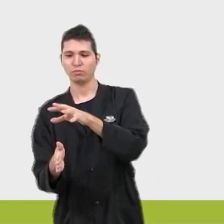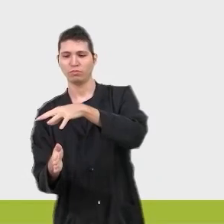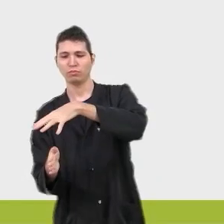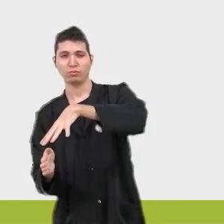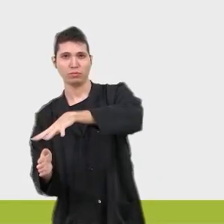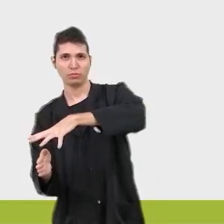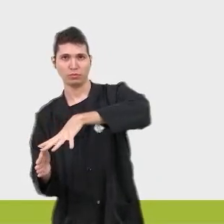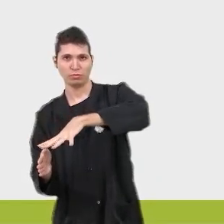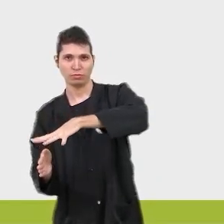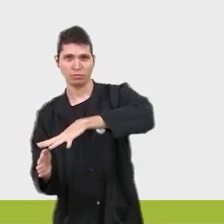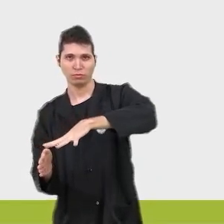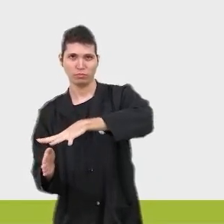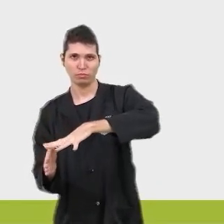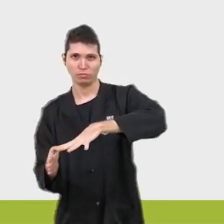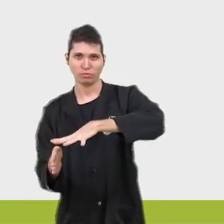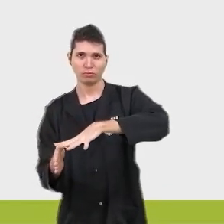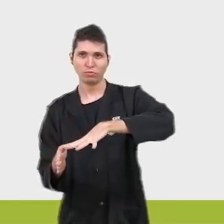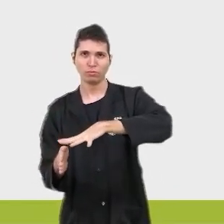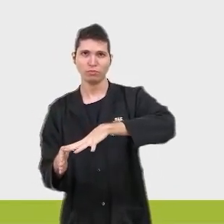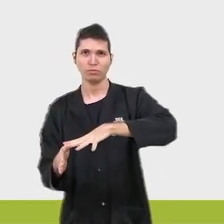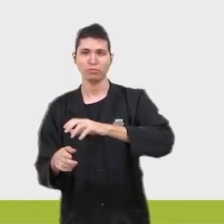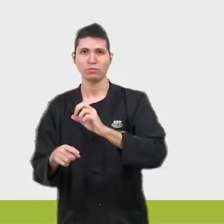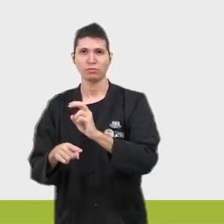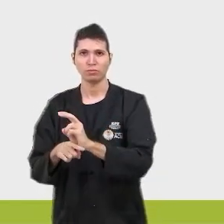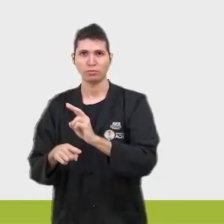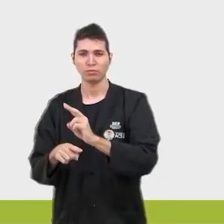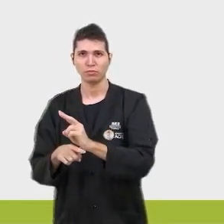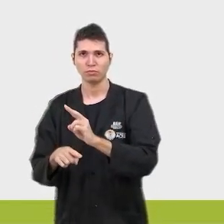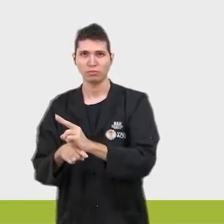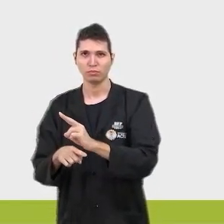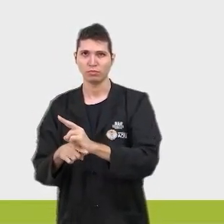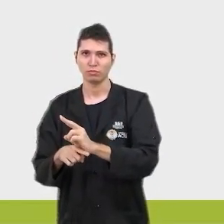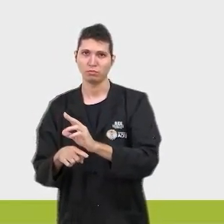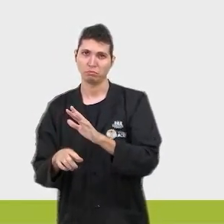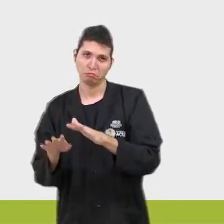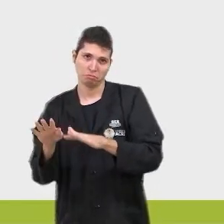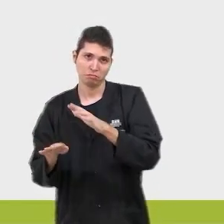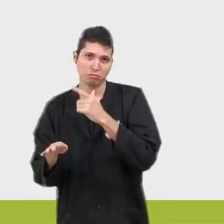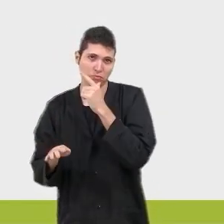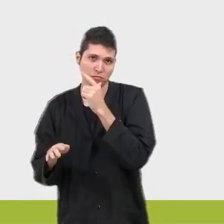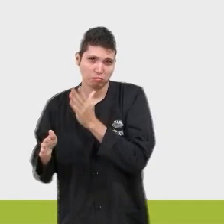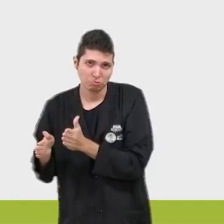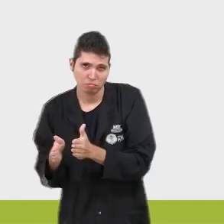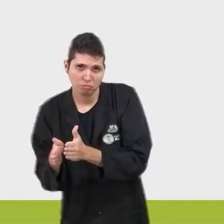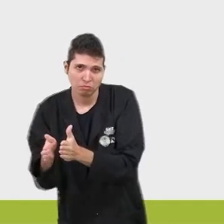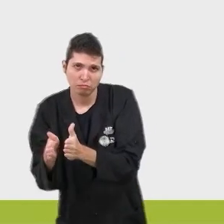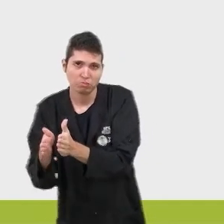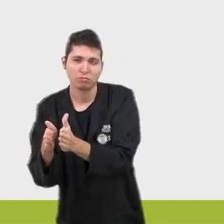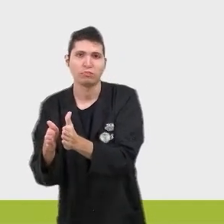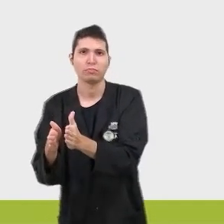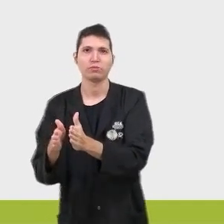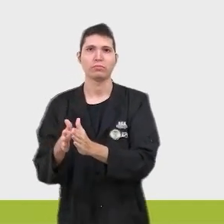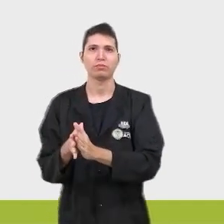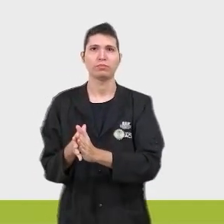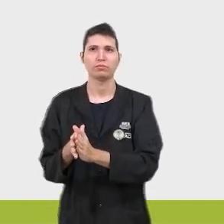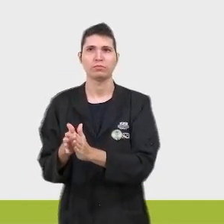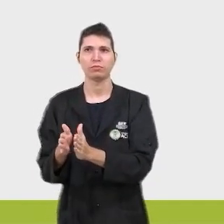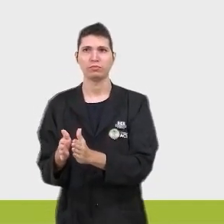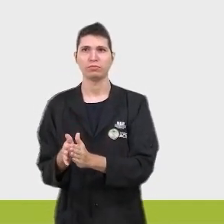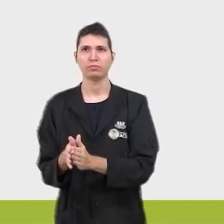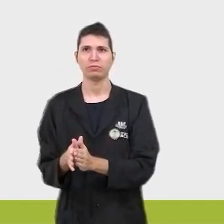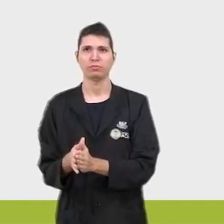aí provavelmente é mata ciliar, deve ter um córrego aí, um igarapé, um rio passando. E mais para